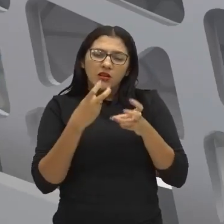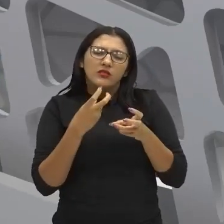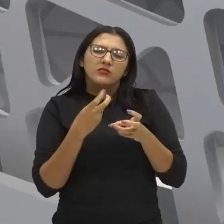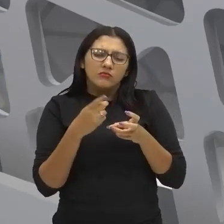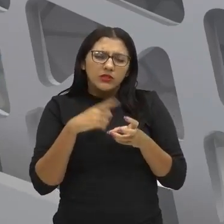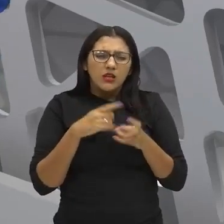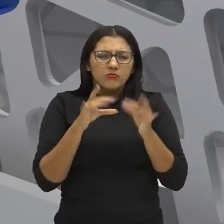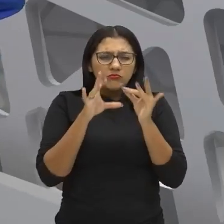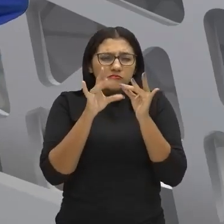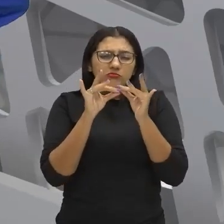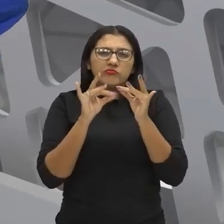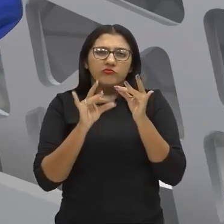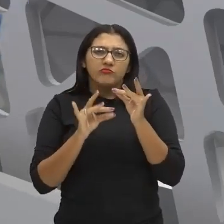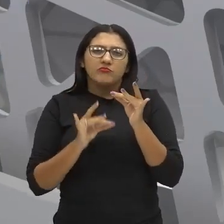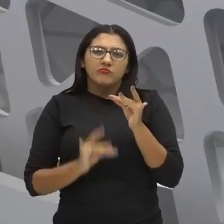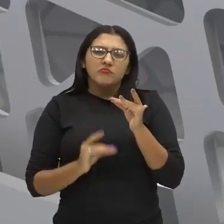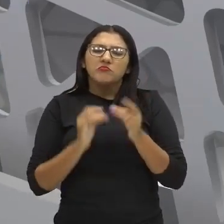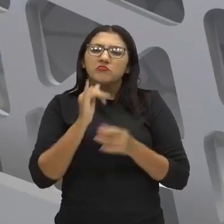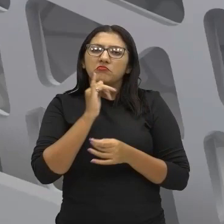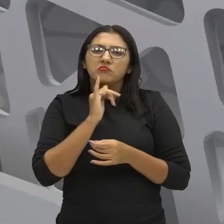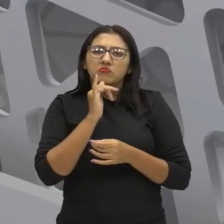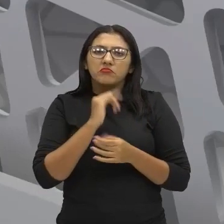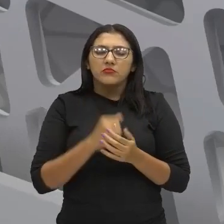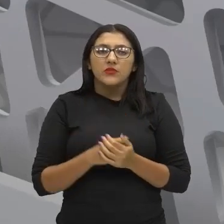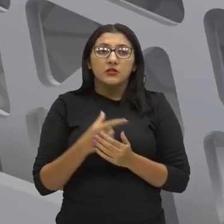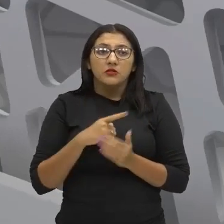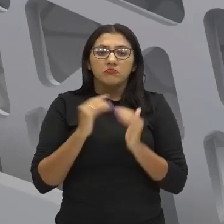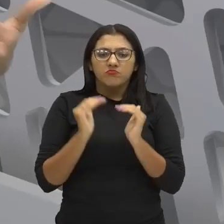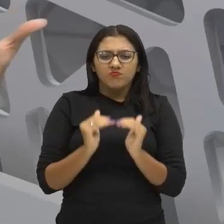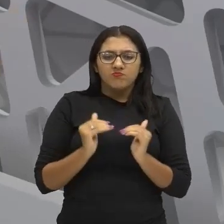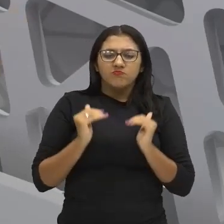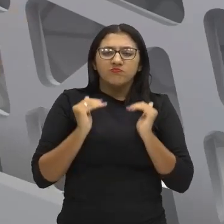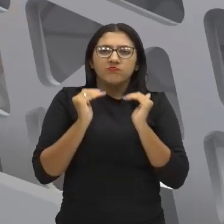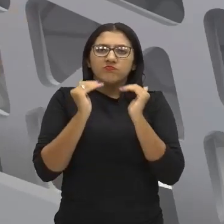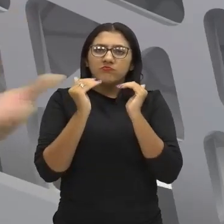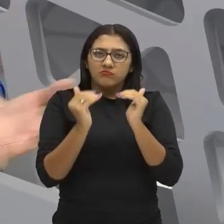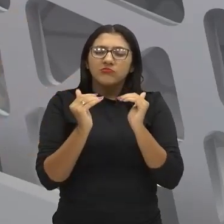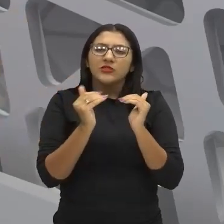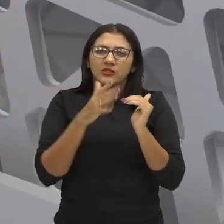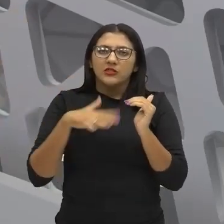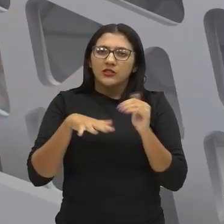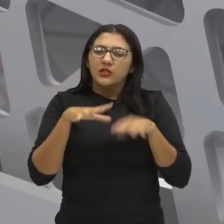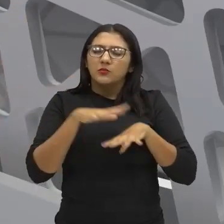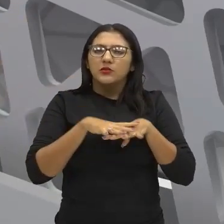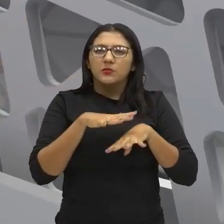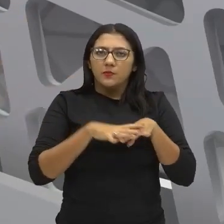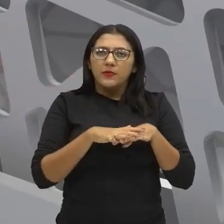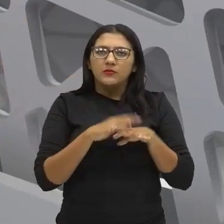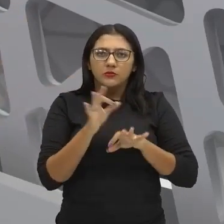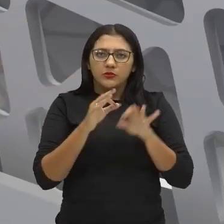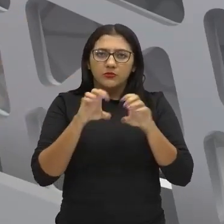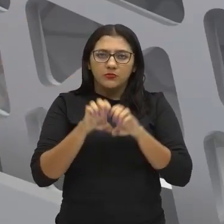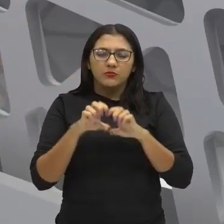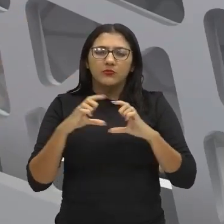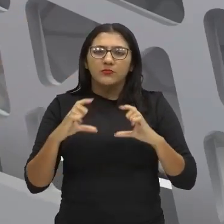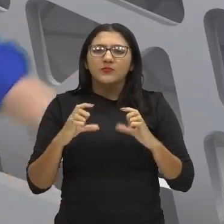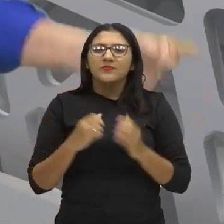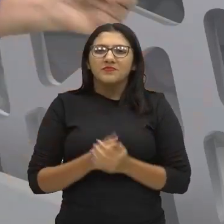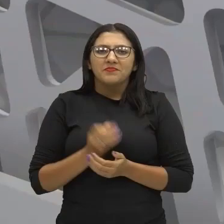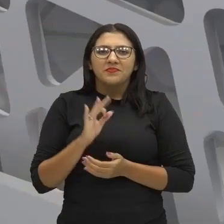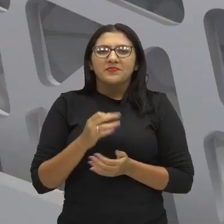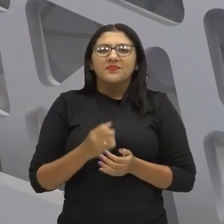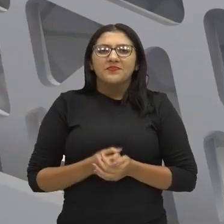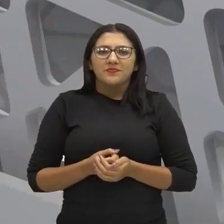observado uma, digamos, uma elevação no nível da linguagem e da escrita da matemática. Show de